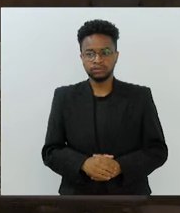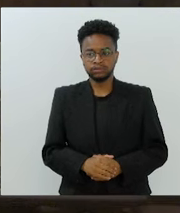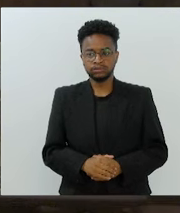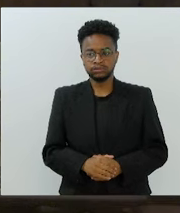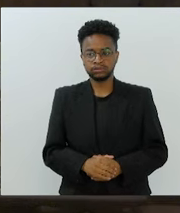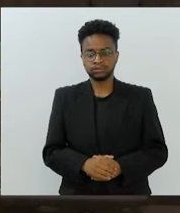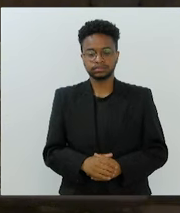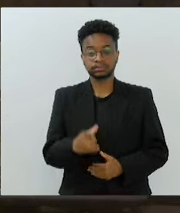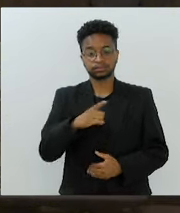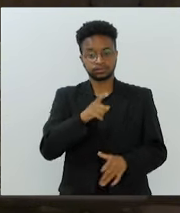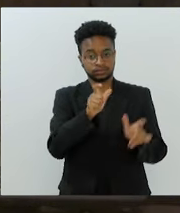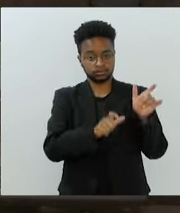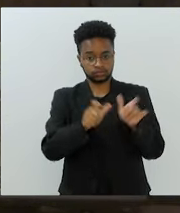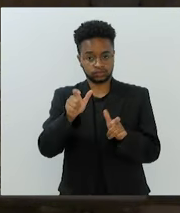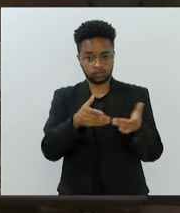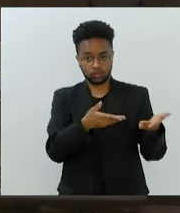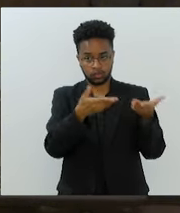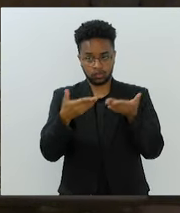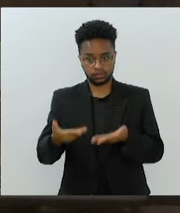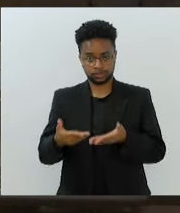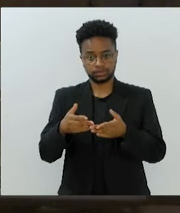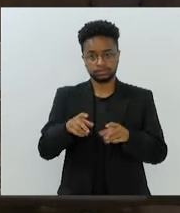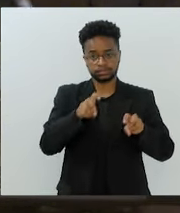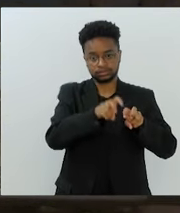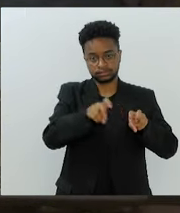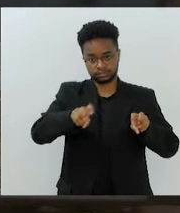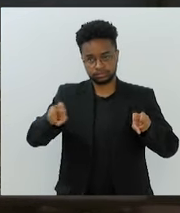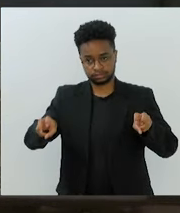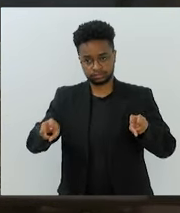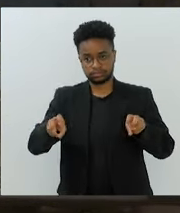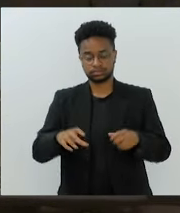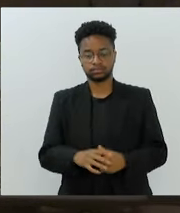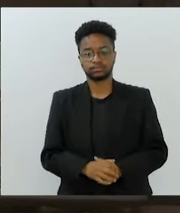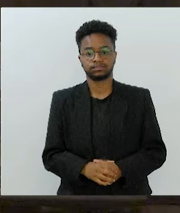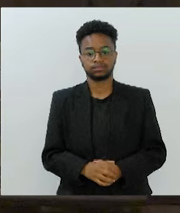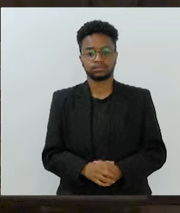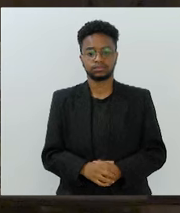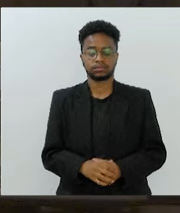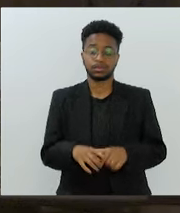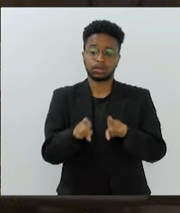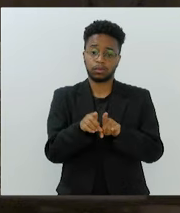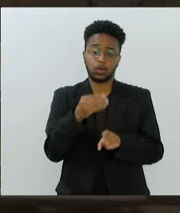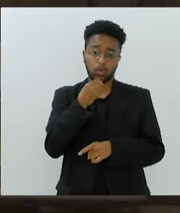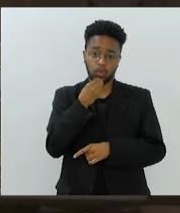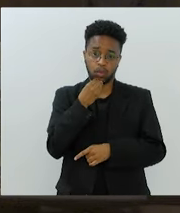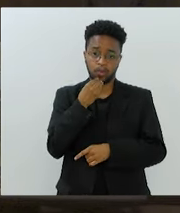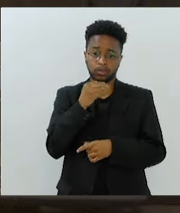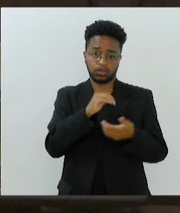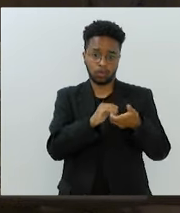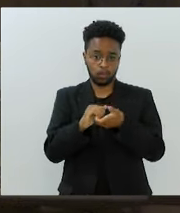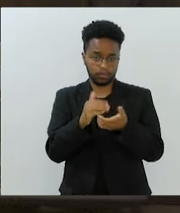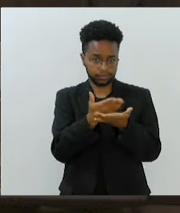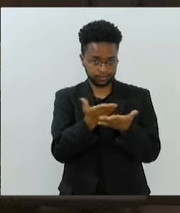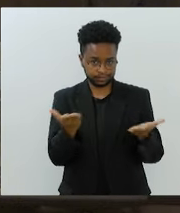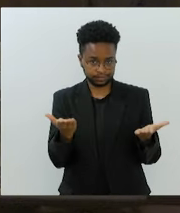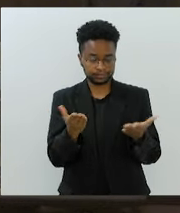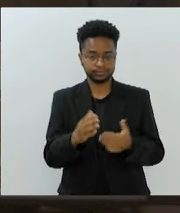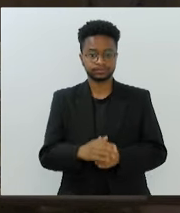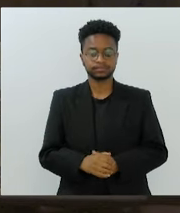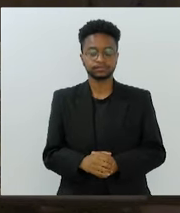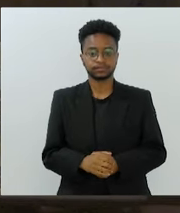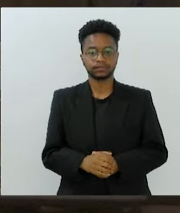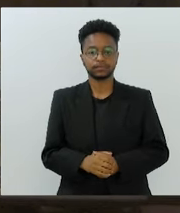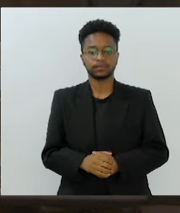dos convidados que integram a mesa de honra e, obviamente, vão fazer a sua saudação, nós temos